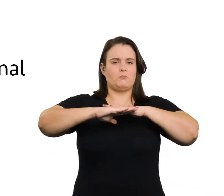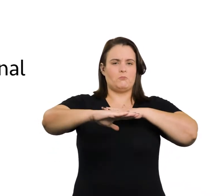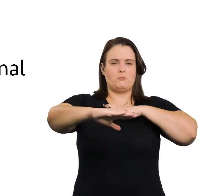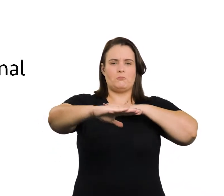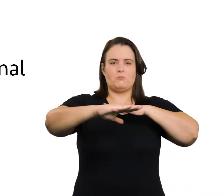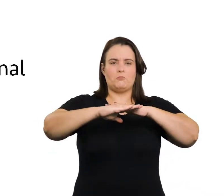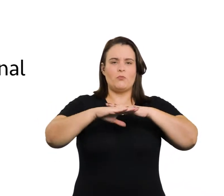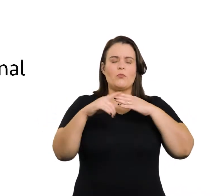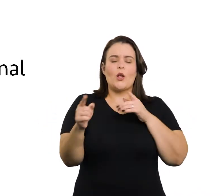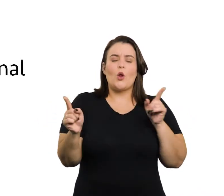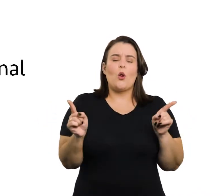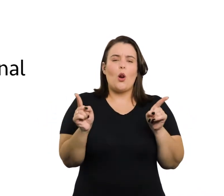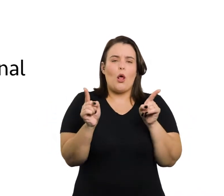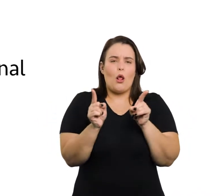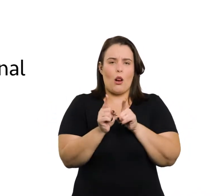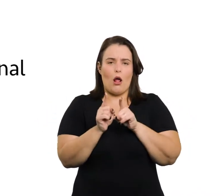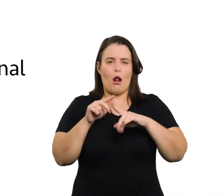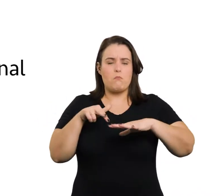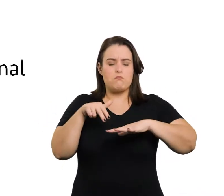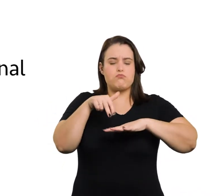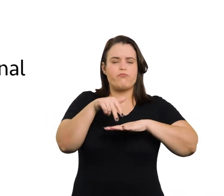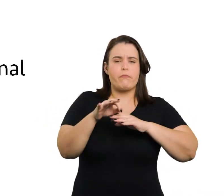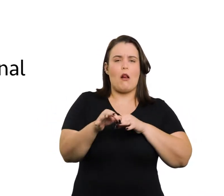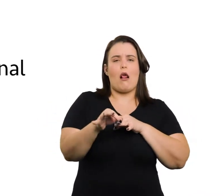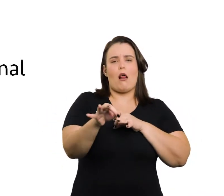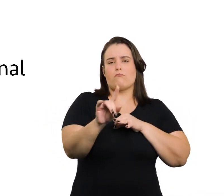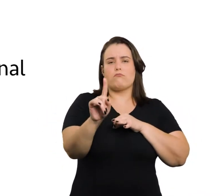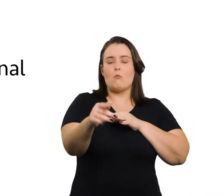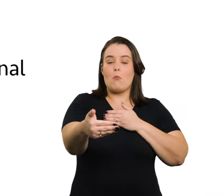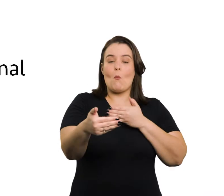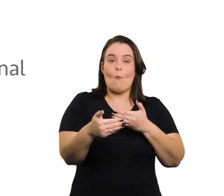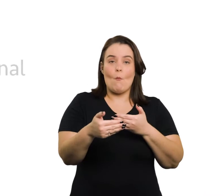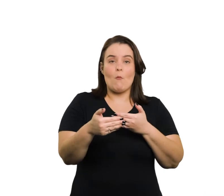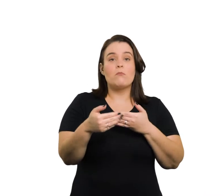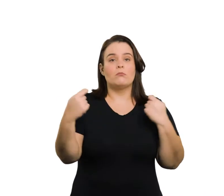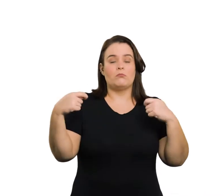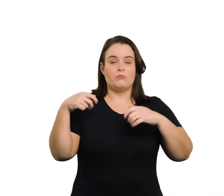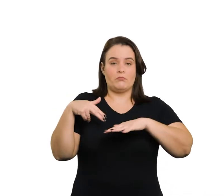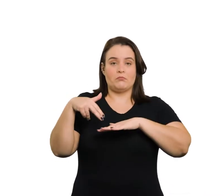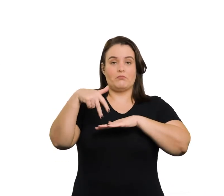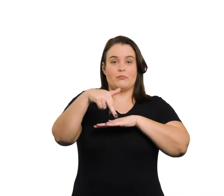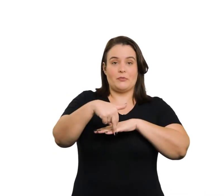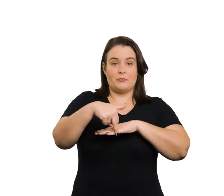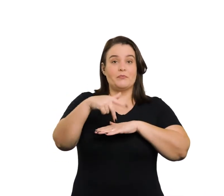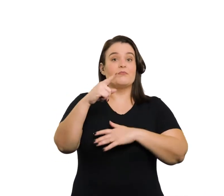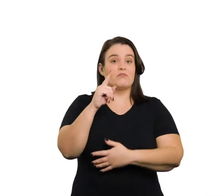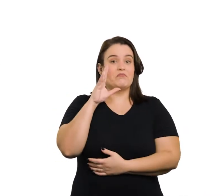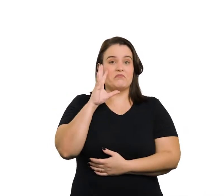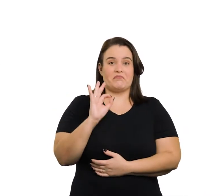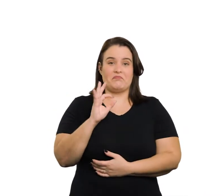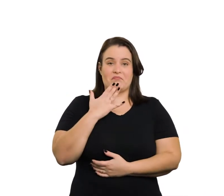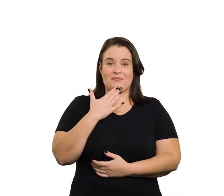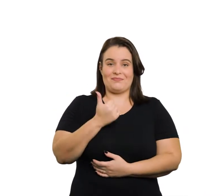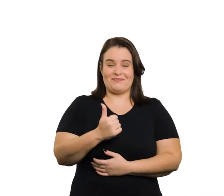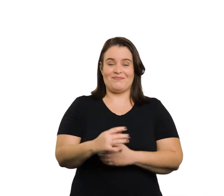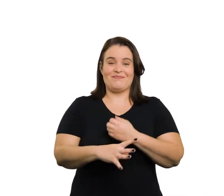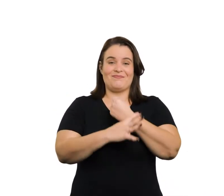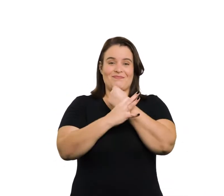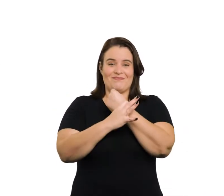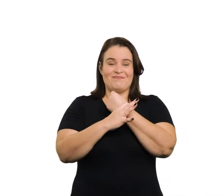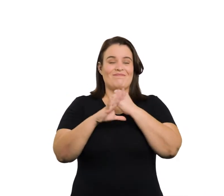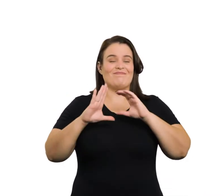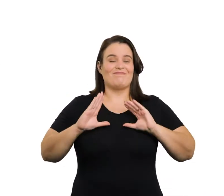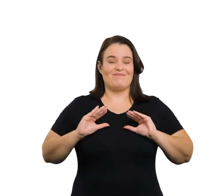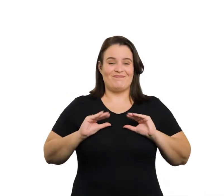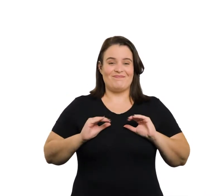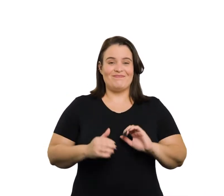a mais ortogonal e de menor percurso possível, de forma a tornar a travessia mais curta, com melhor